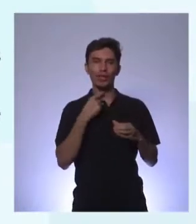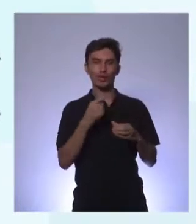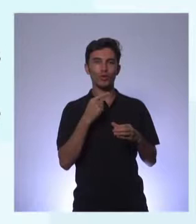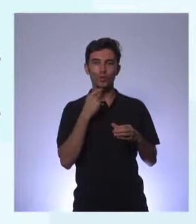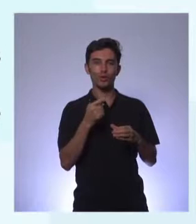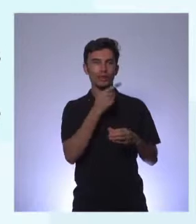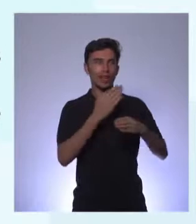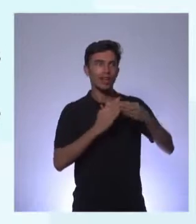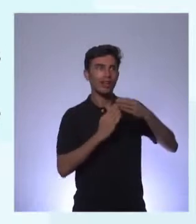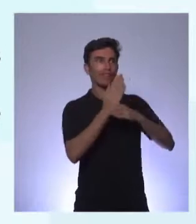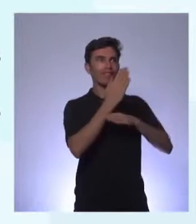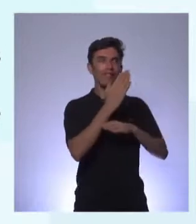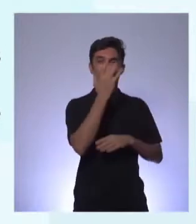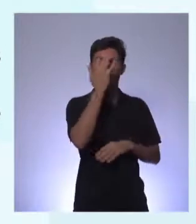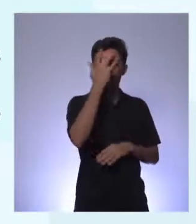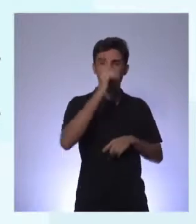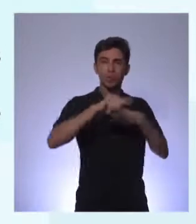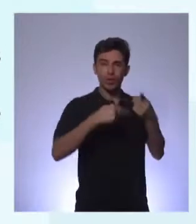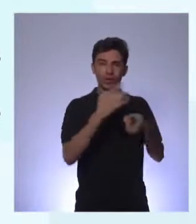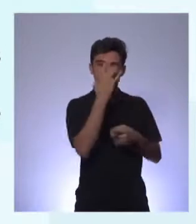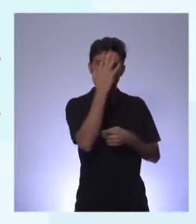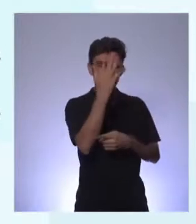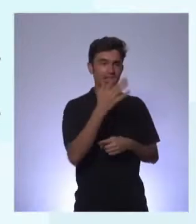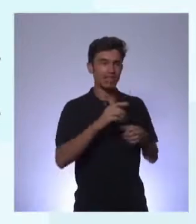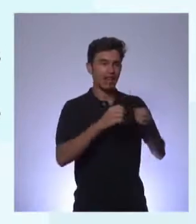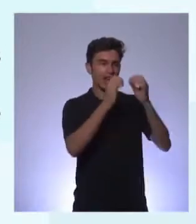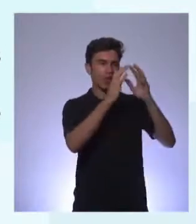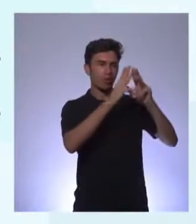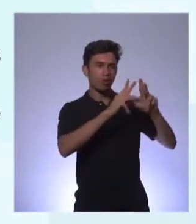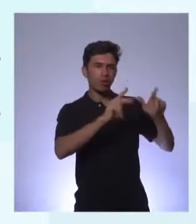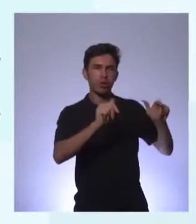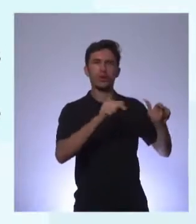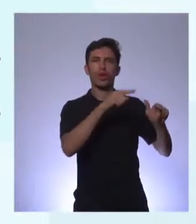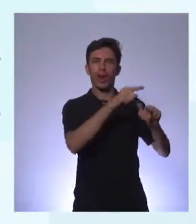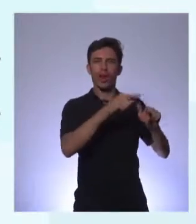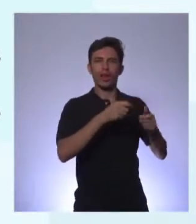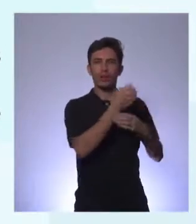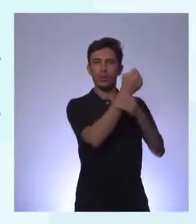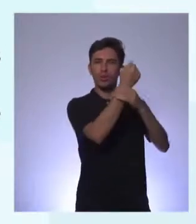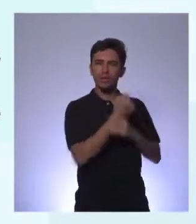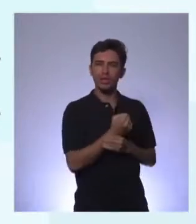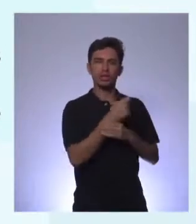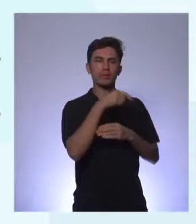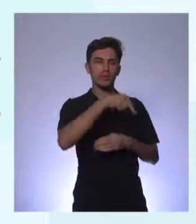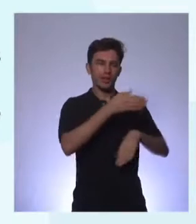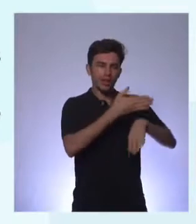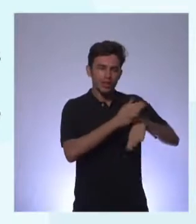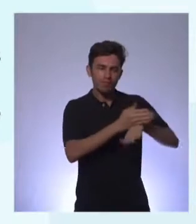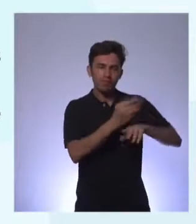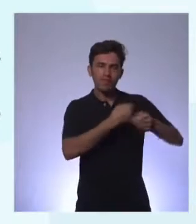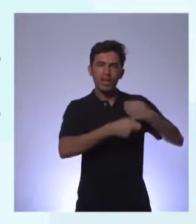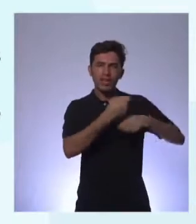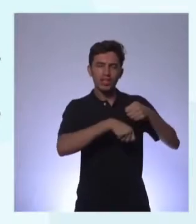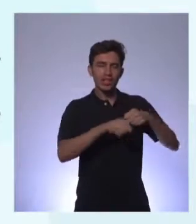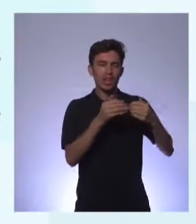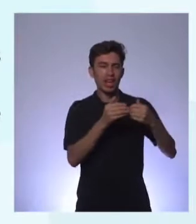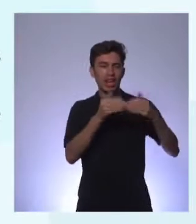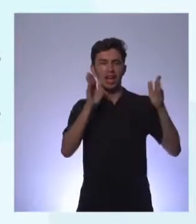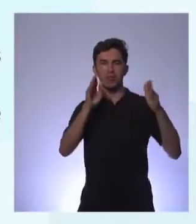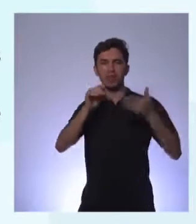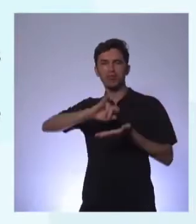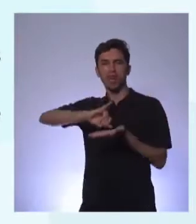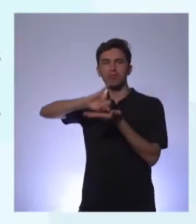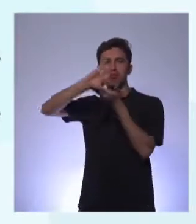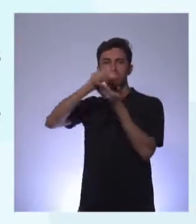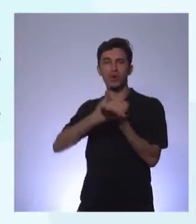não facilitem a dissolução do protecionismo mercantilista em favor da abertura